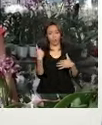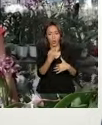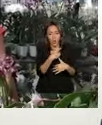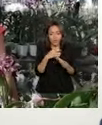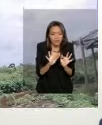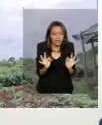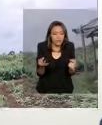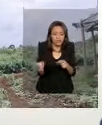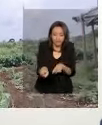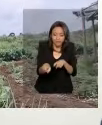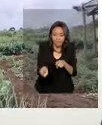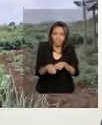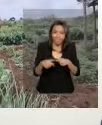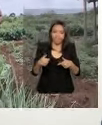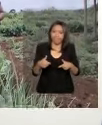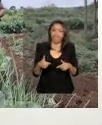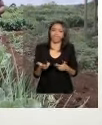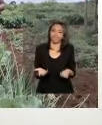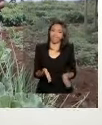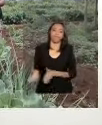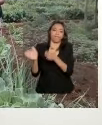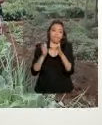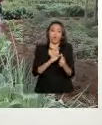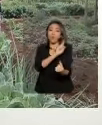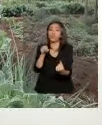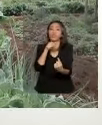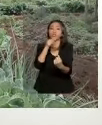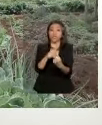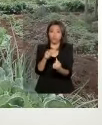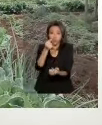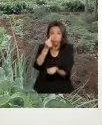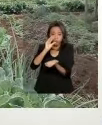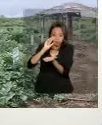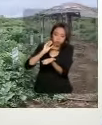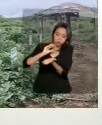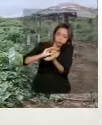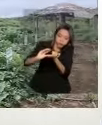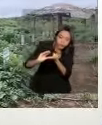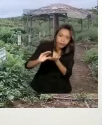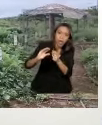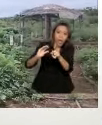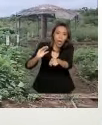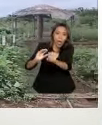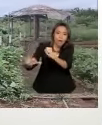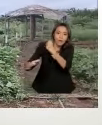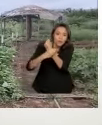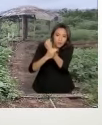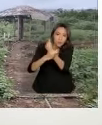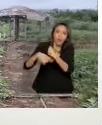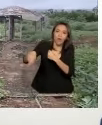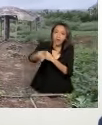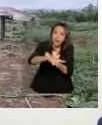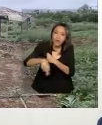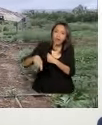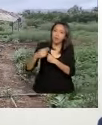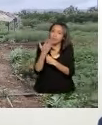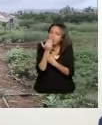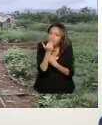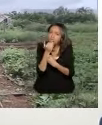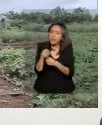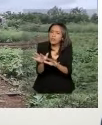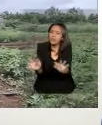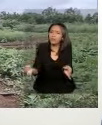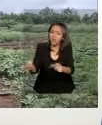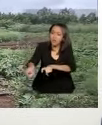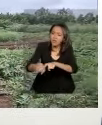E a antecipação, inclusive, do garantia safra para você. Então procure aí em sua